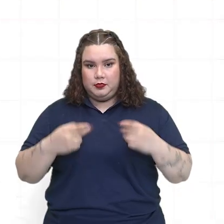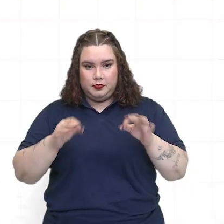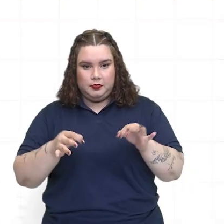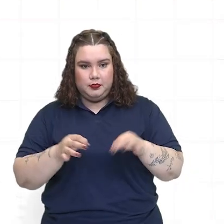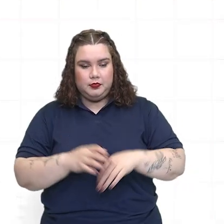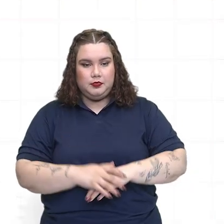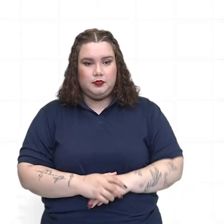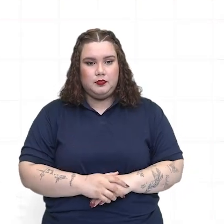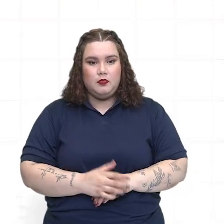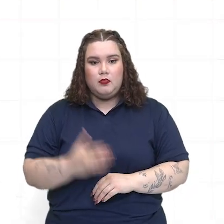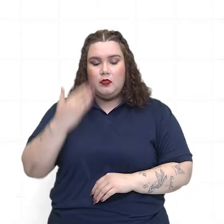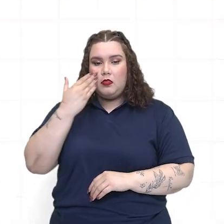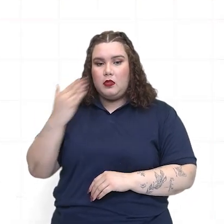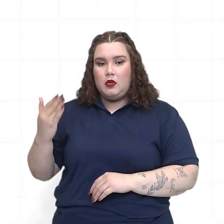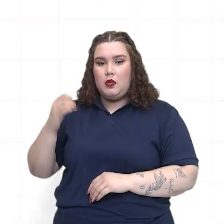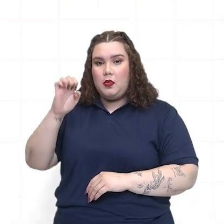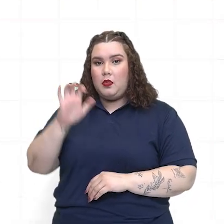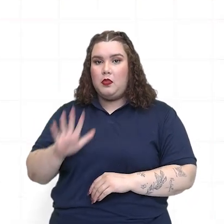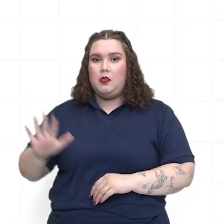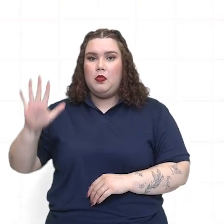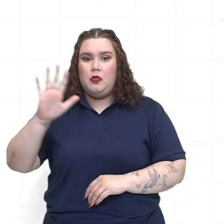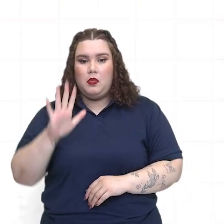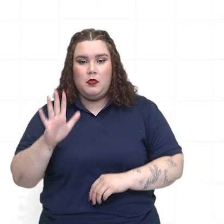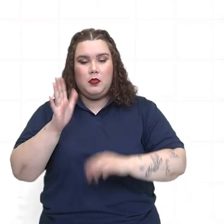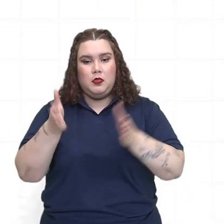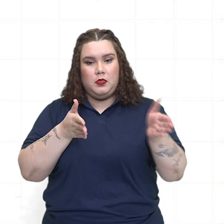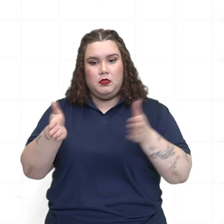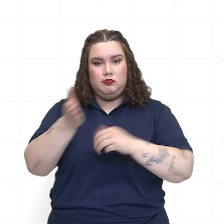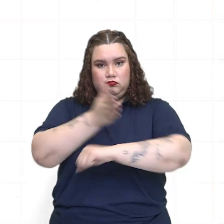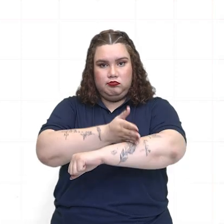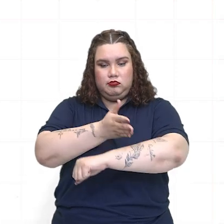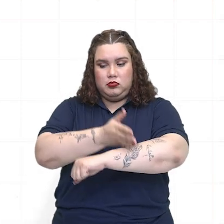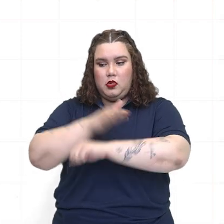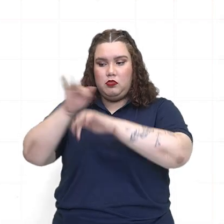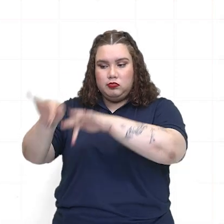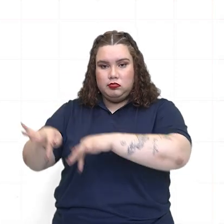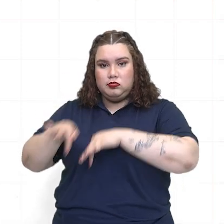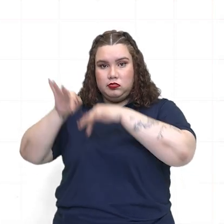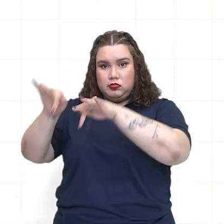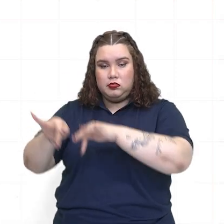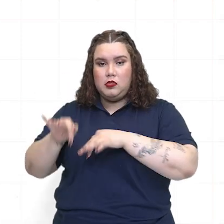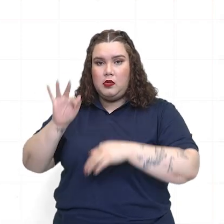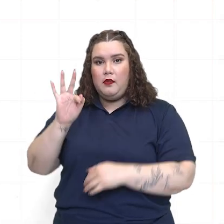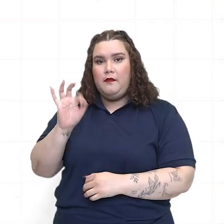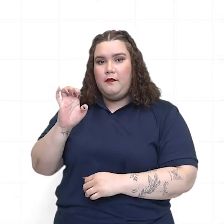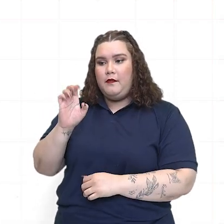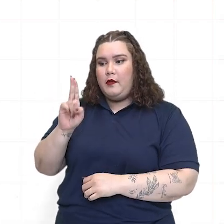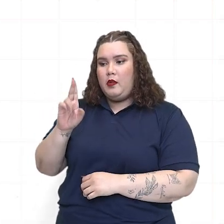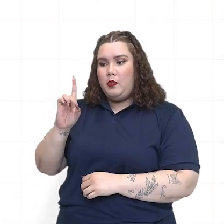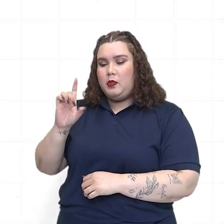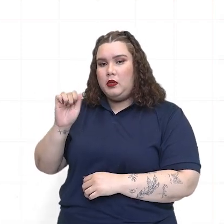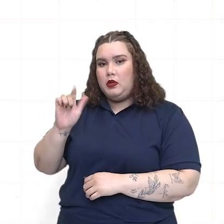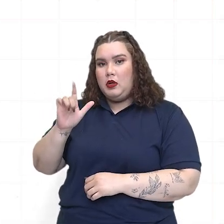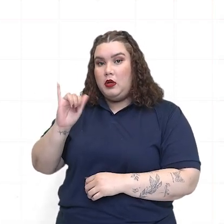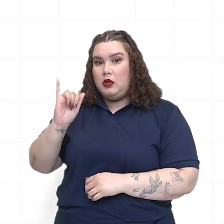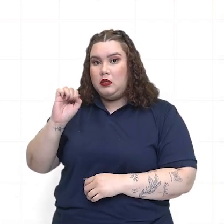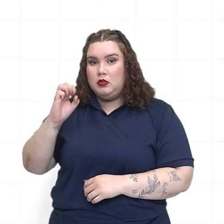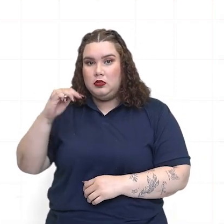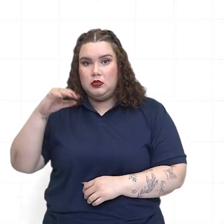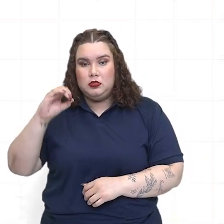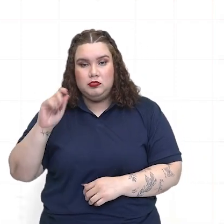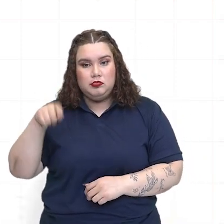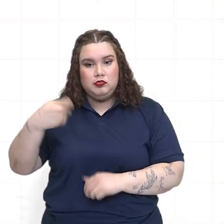texto. Na Europa medieval, o feudalismo se estabeleceu como um sistema de